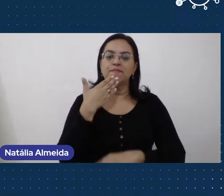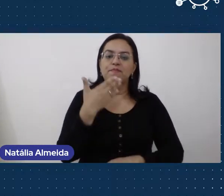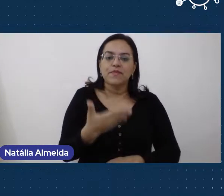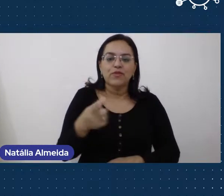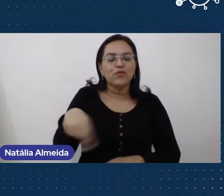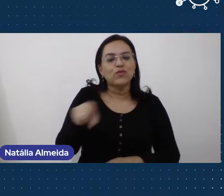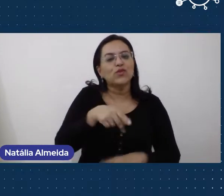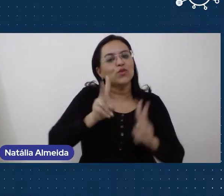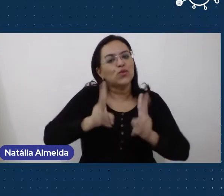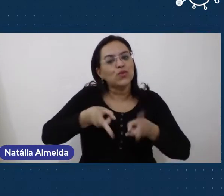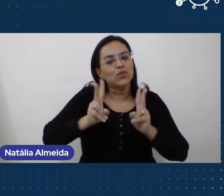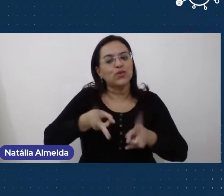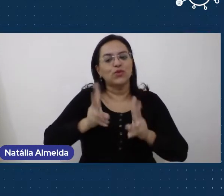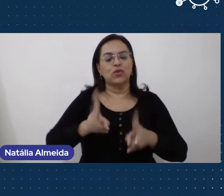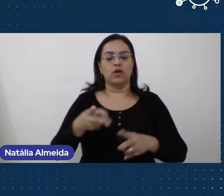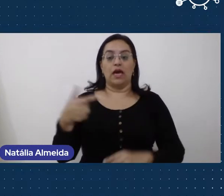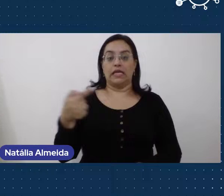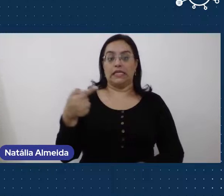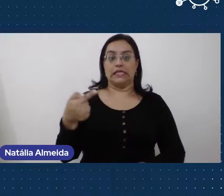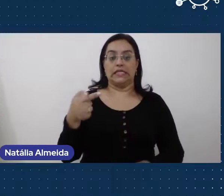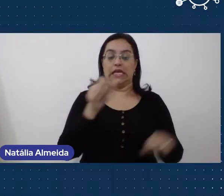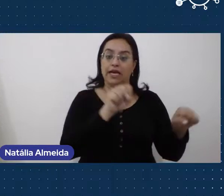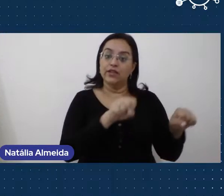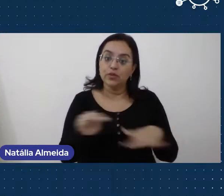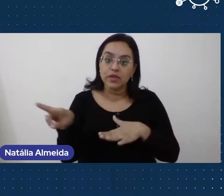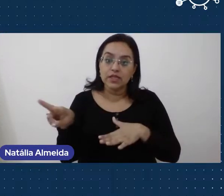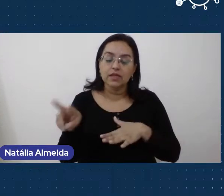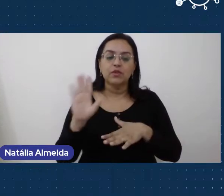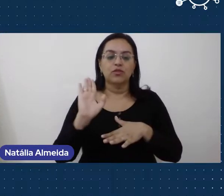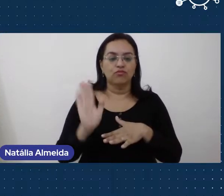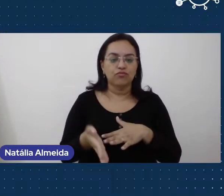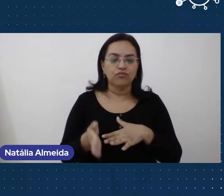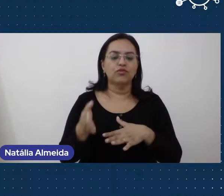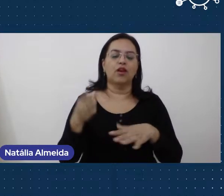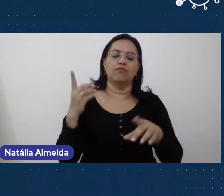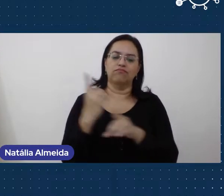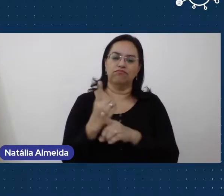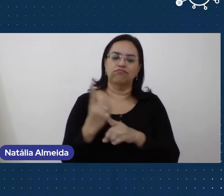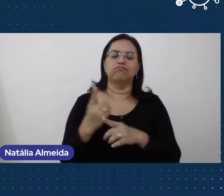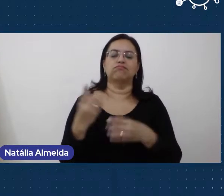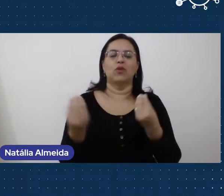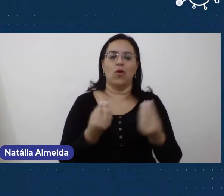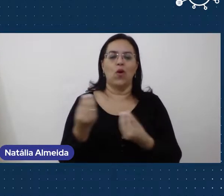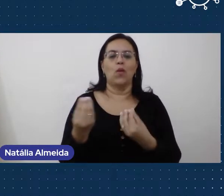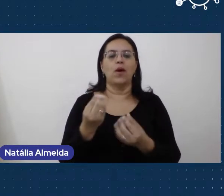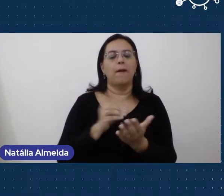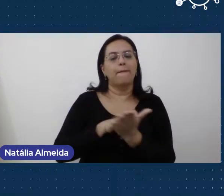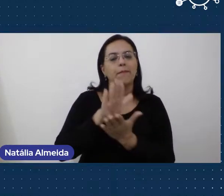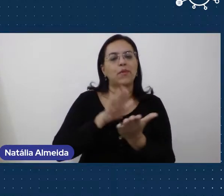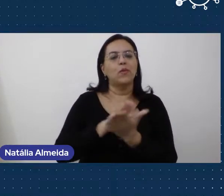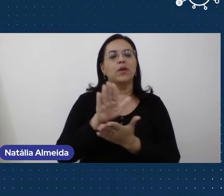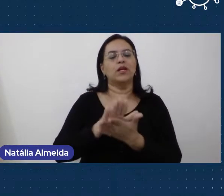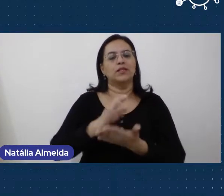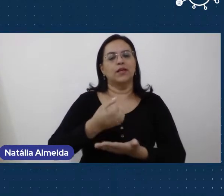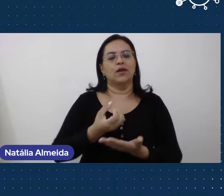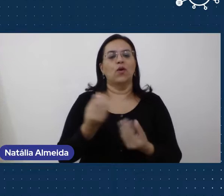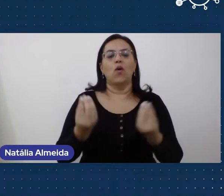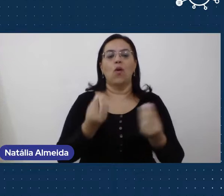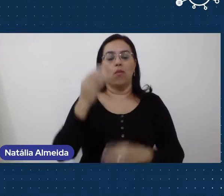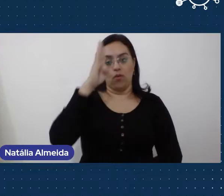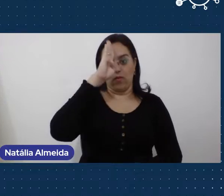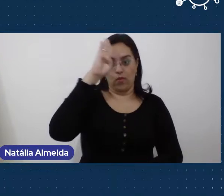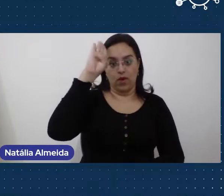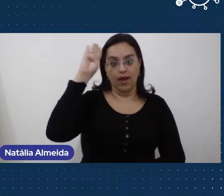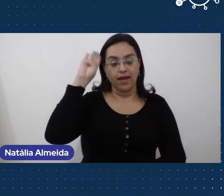conosco. Essa é a sétima edição da Semana de Metodologia e Produção Acadêmica, a nossa SMPC, um evento